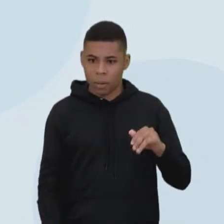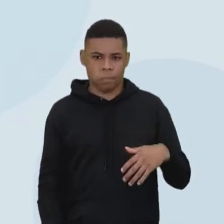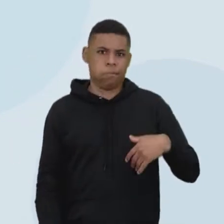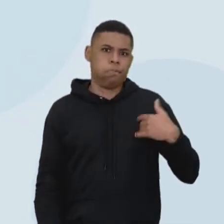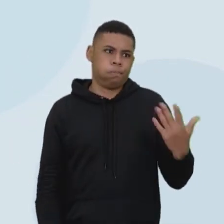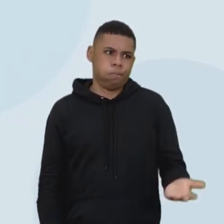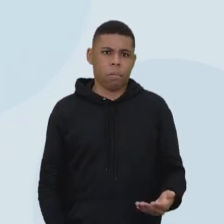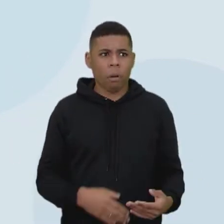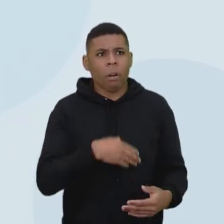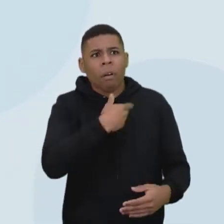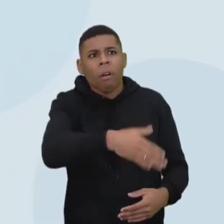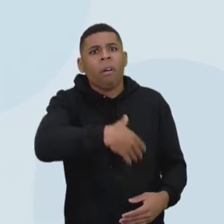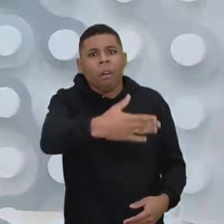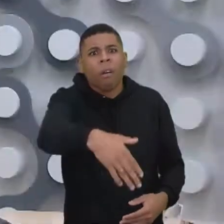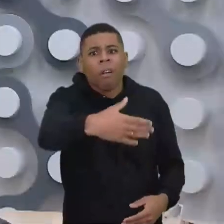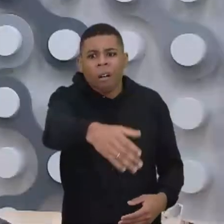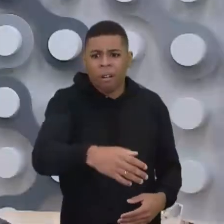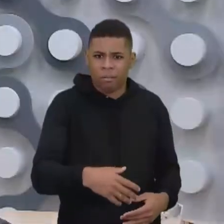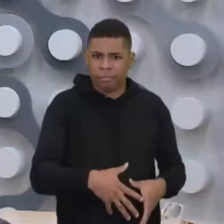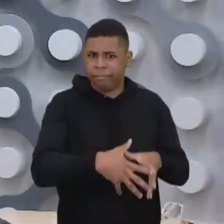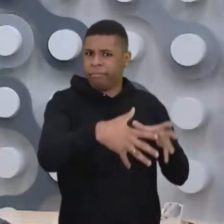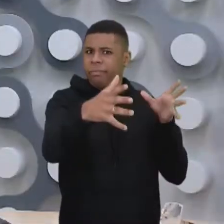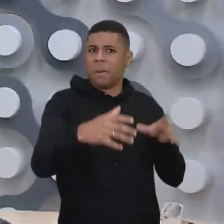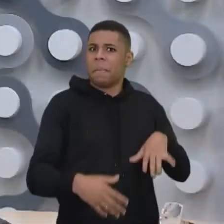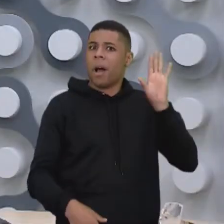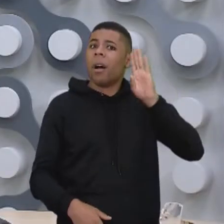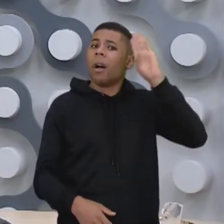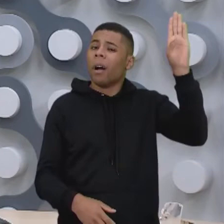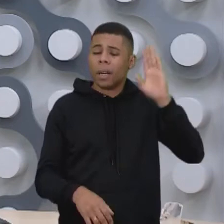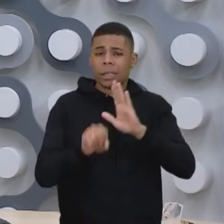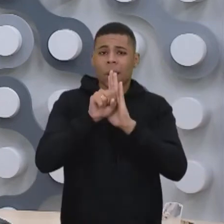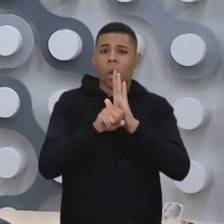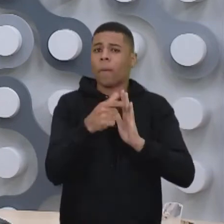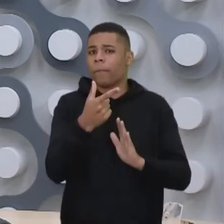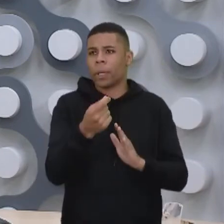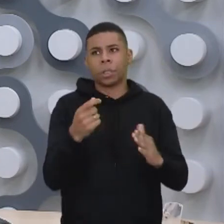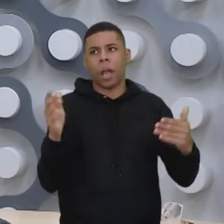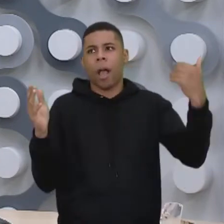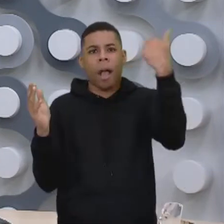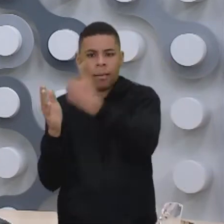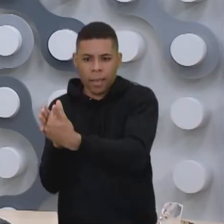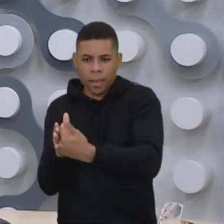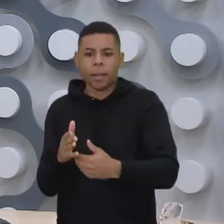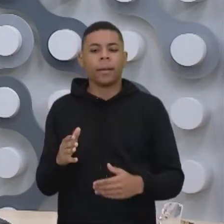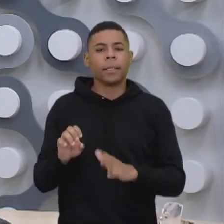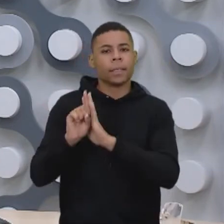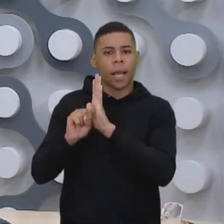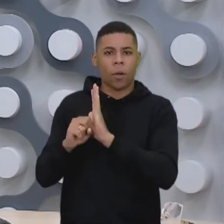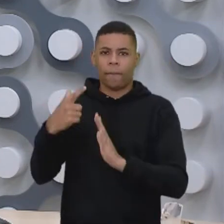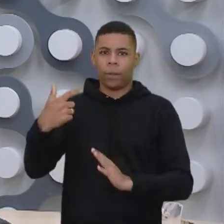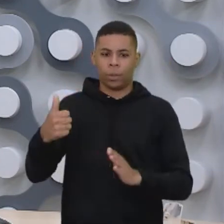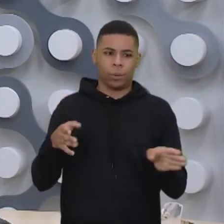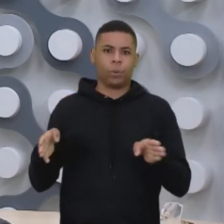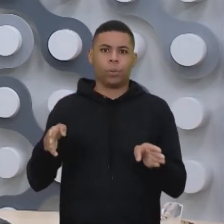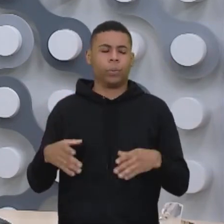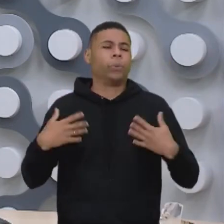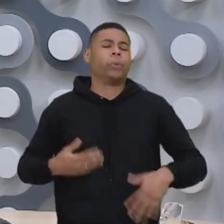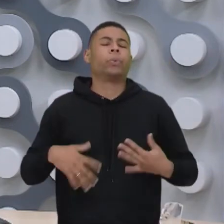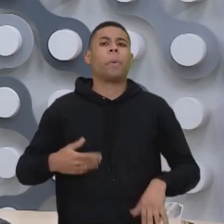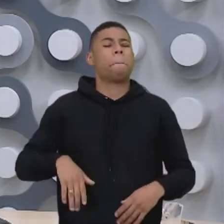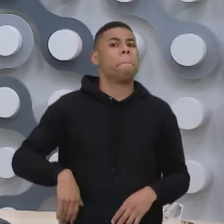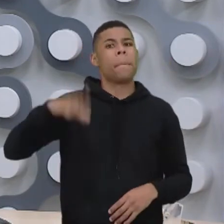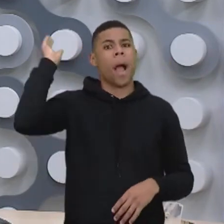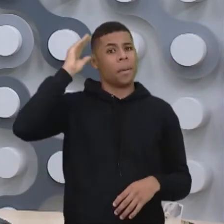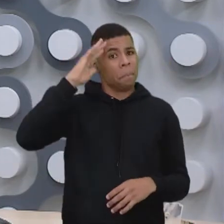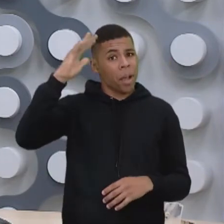outros bilhões de anos, principalmente aí no início do século XX até, né, o início do século XXI. Então vejo que,